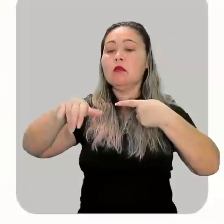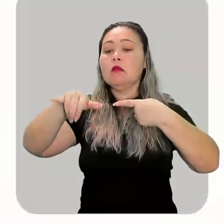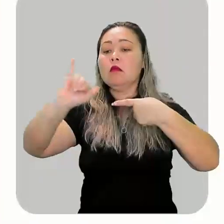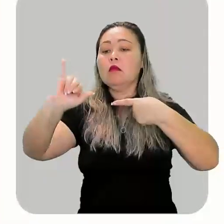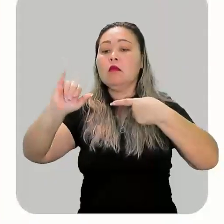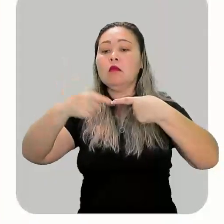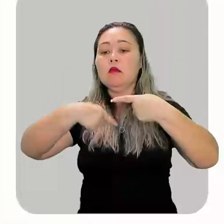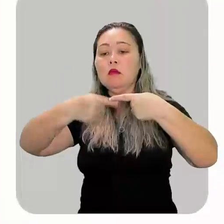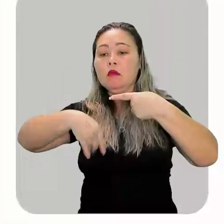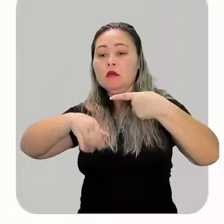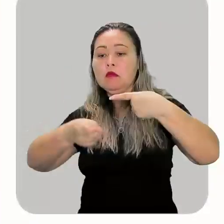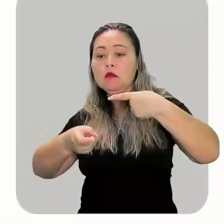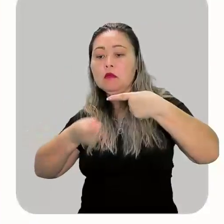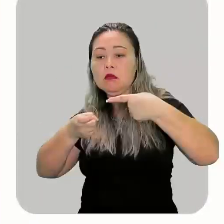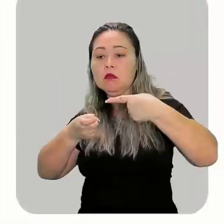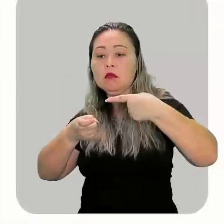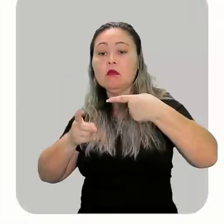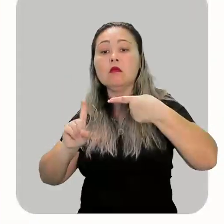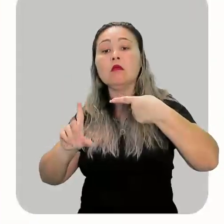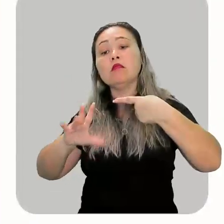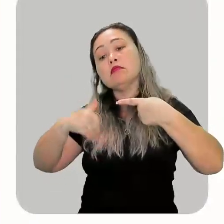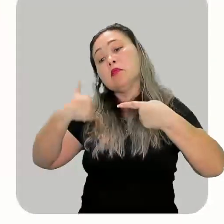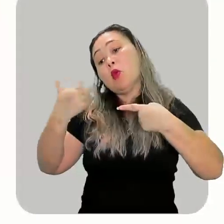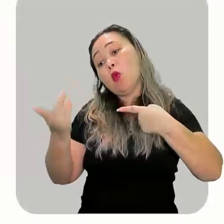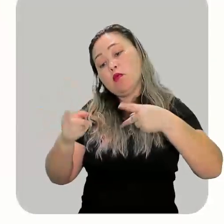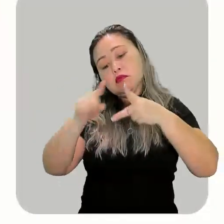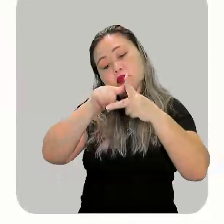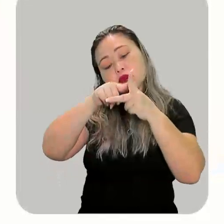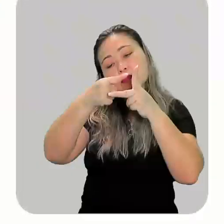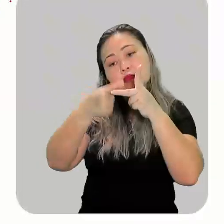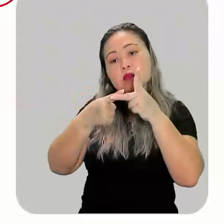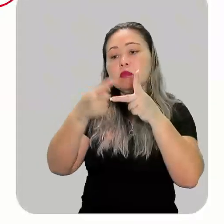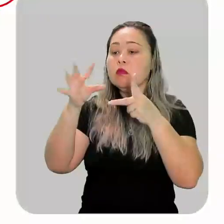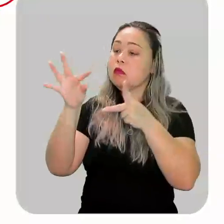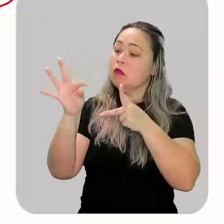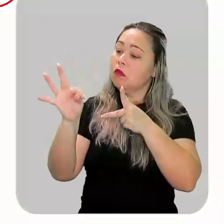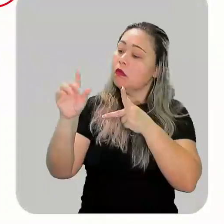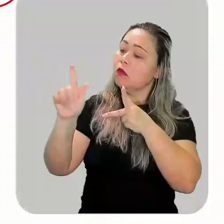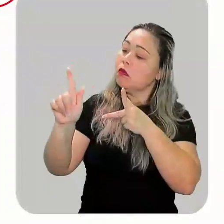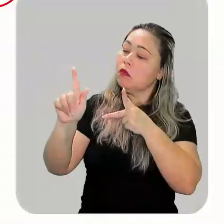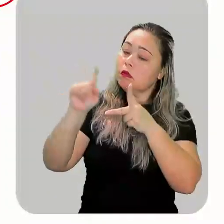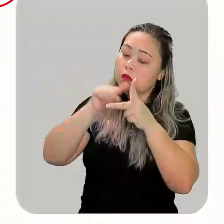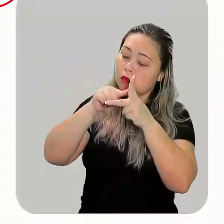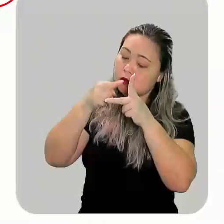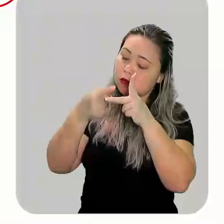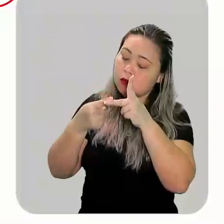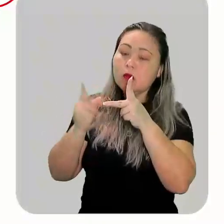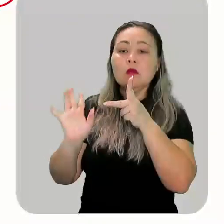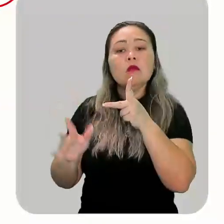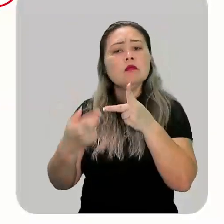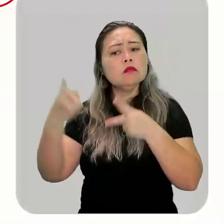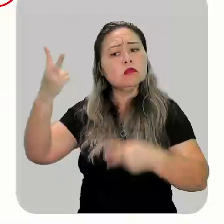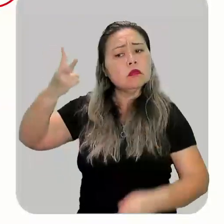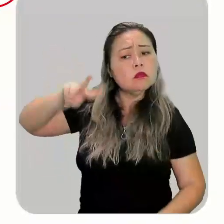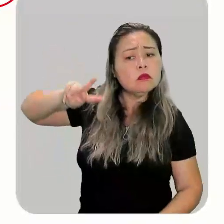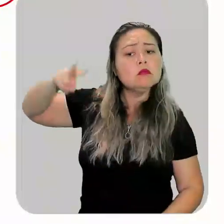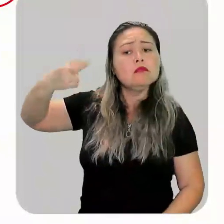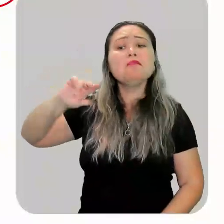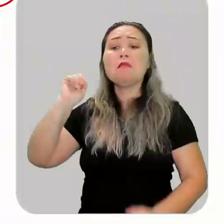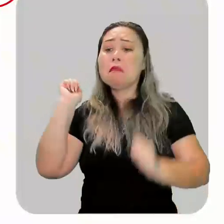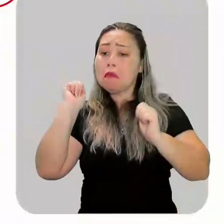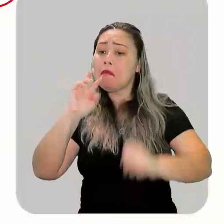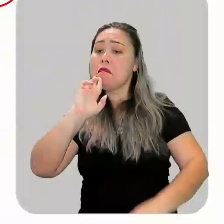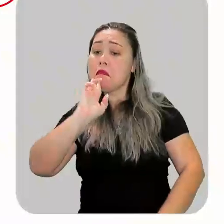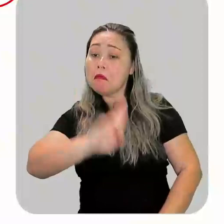a variação do eixo X. Ou a partir do ângulo, calculando a tangente desse ângulo. Então das duas maneiras a gente pode